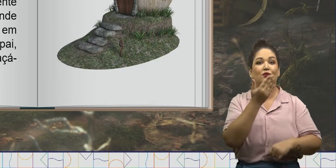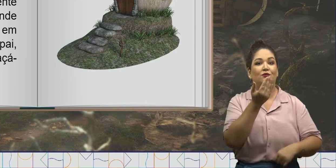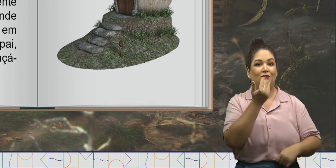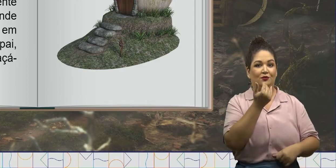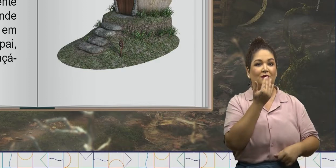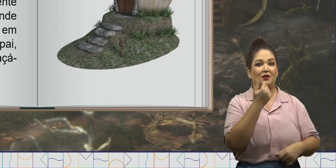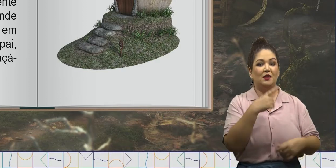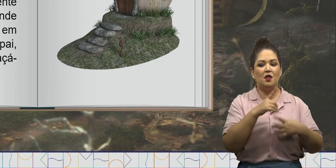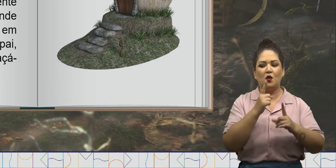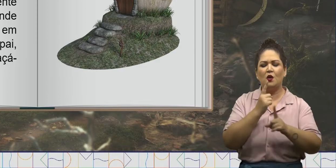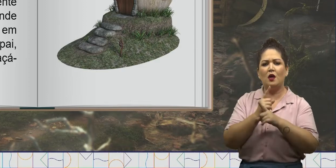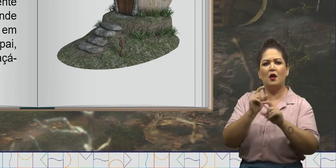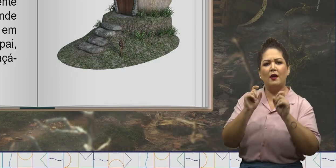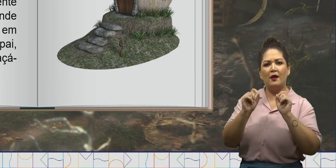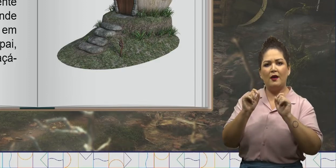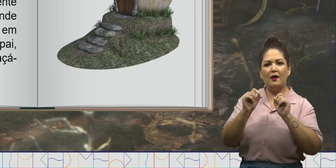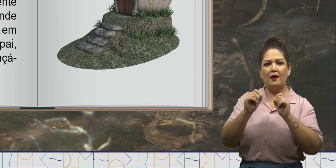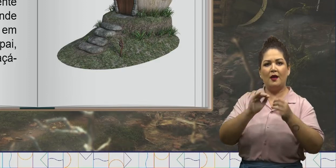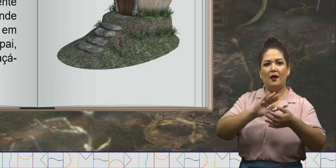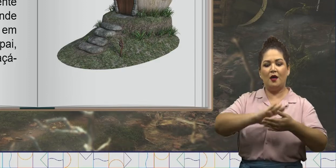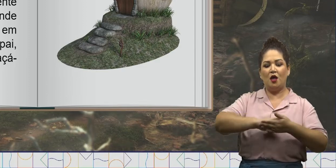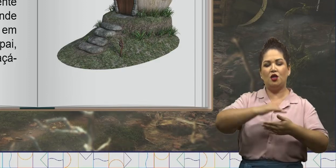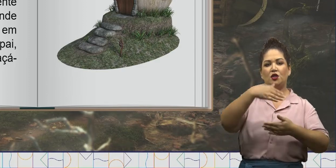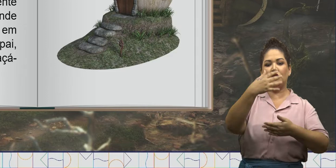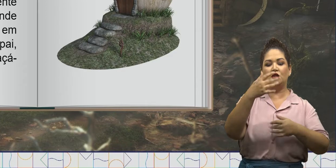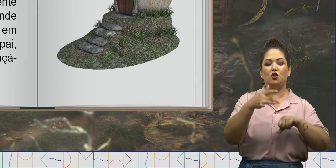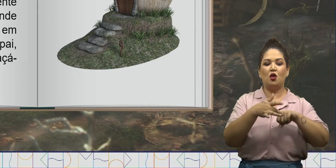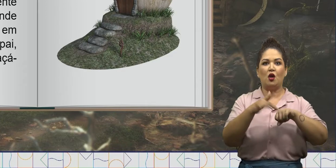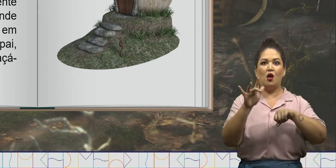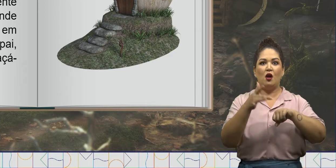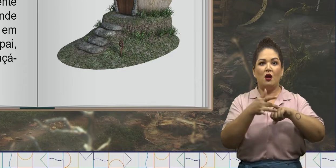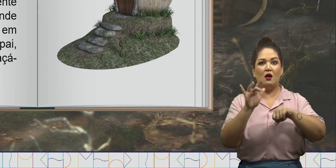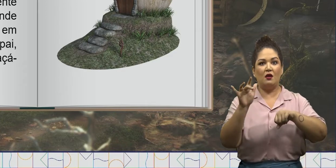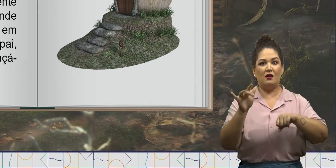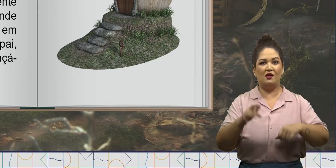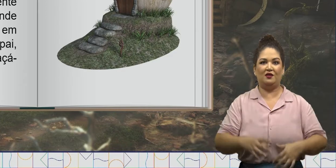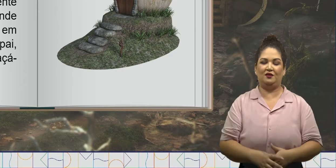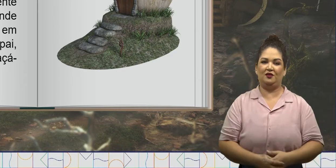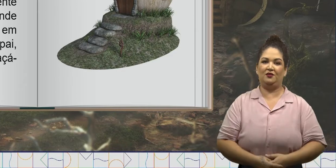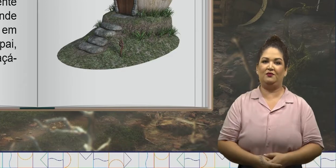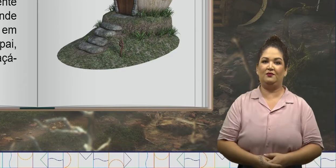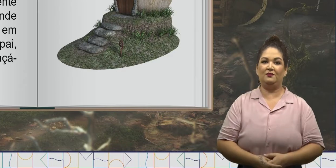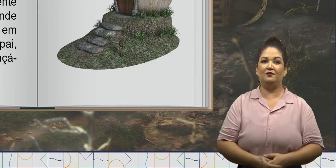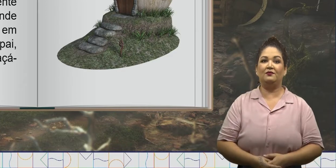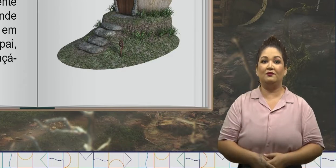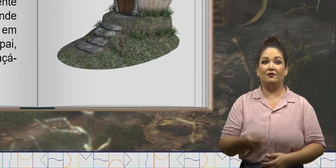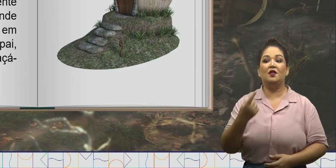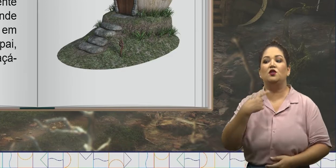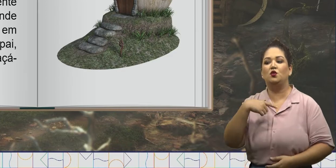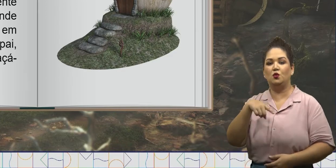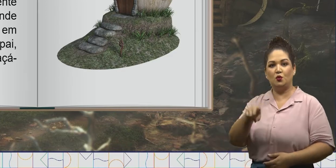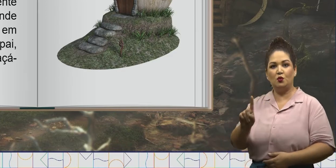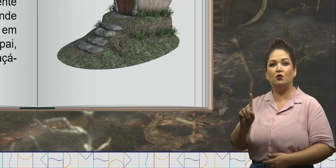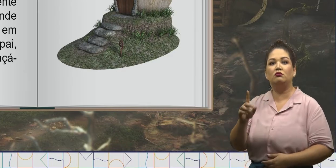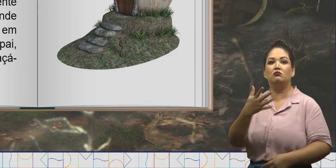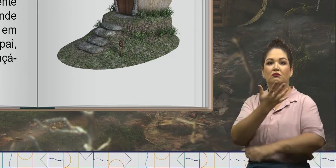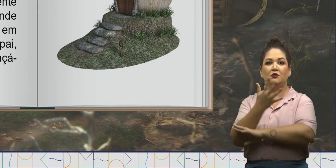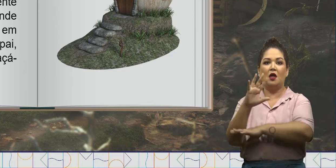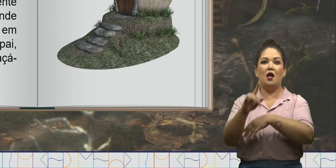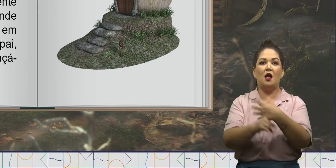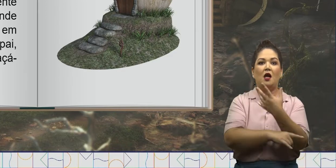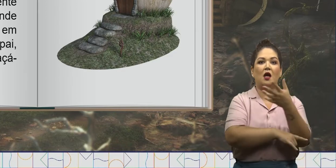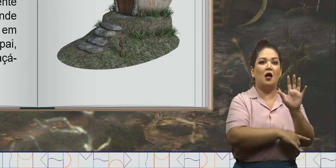e descobriram um tesouro que a bruxa escondia. Eles foram para a floresta